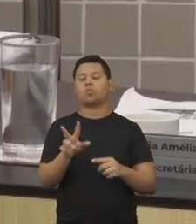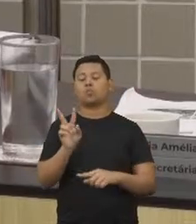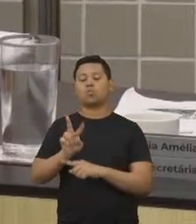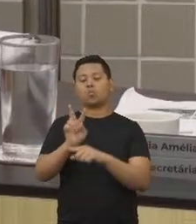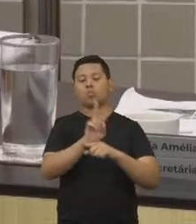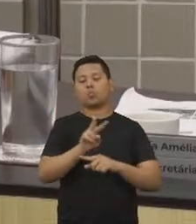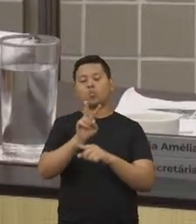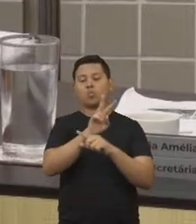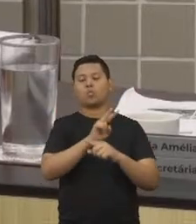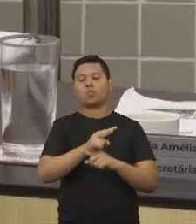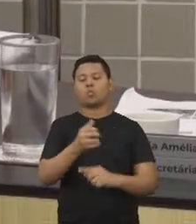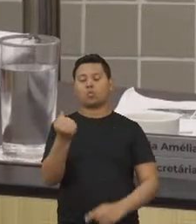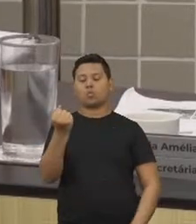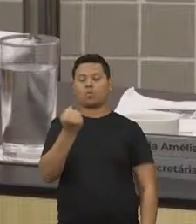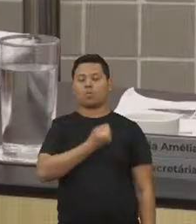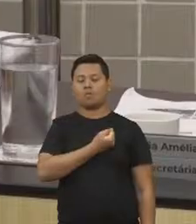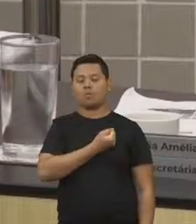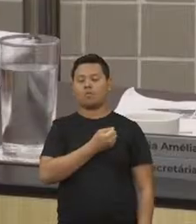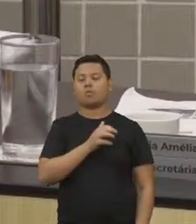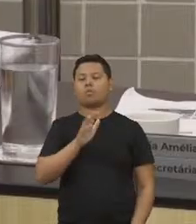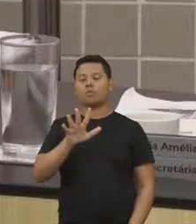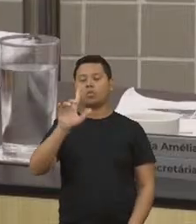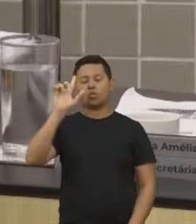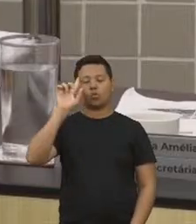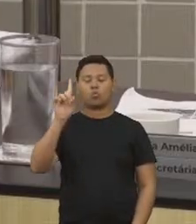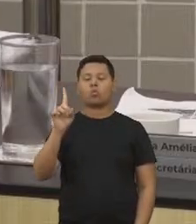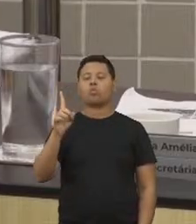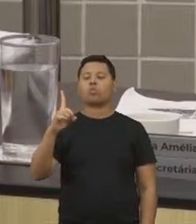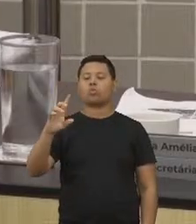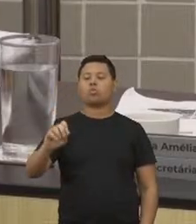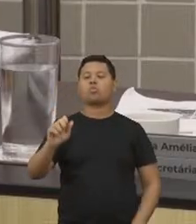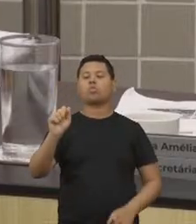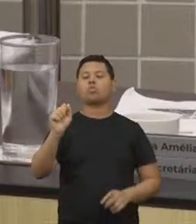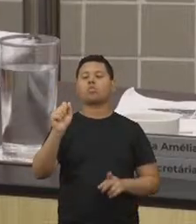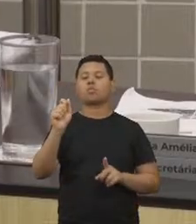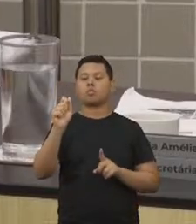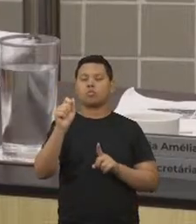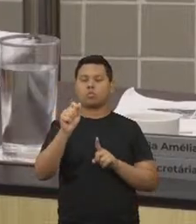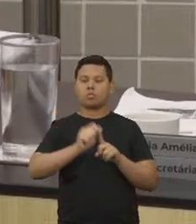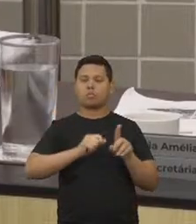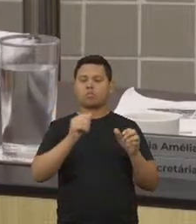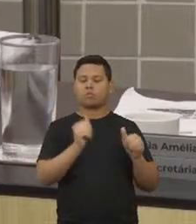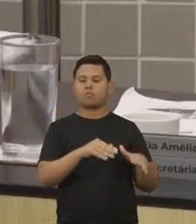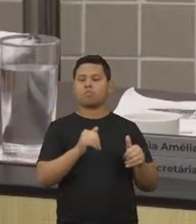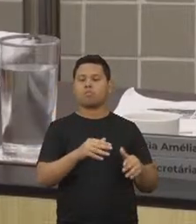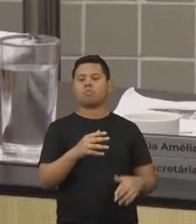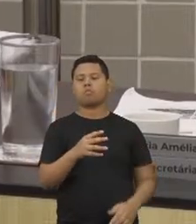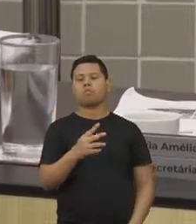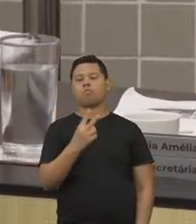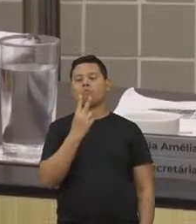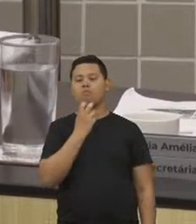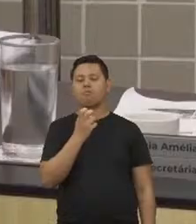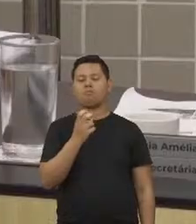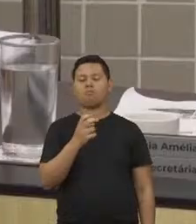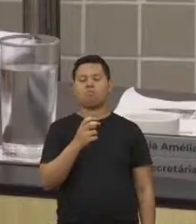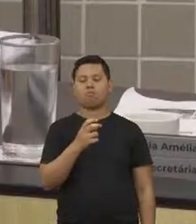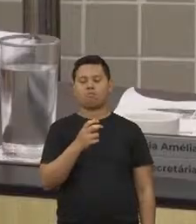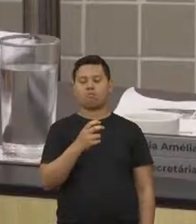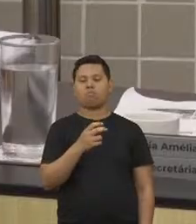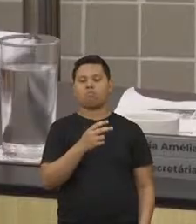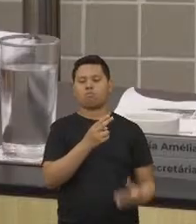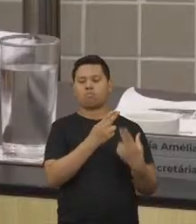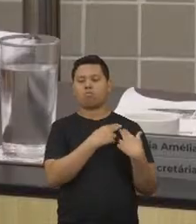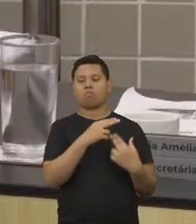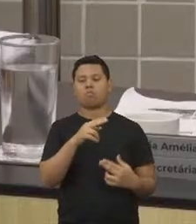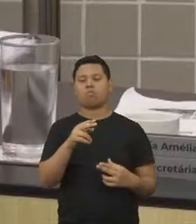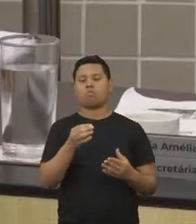Prevenção ao Suicídio, 10 de setembro. Autoria dos vereadores Jean Araújo e Paulinho do Esporte. Moção